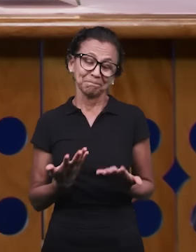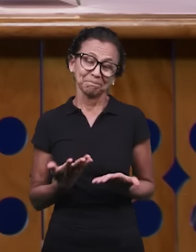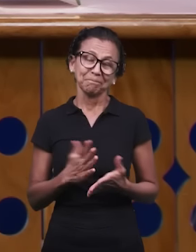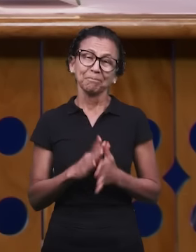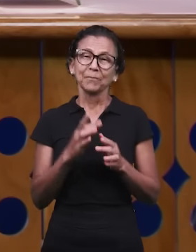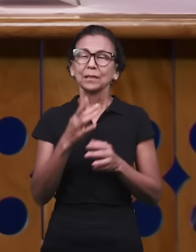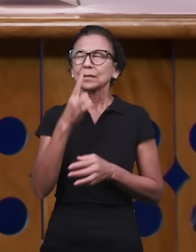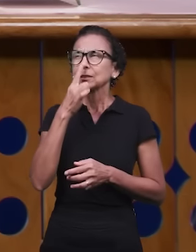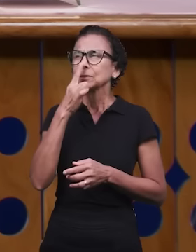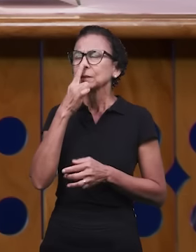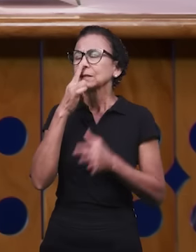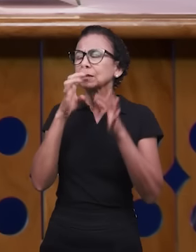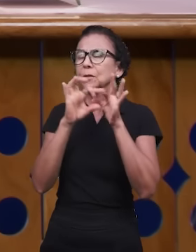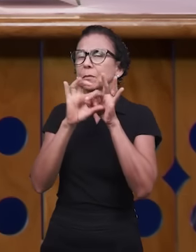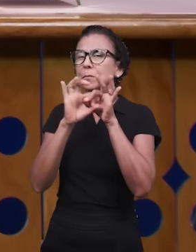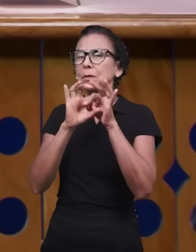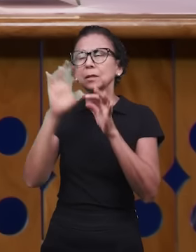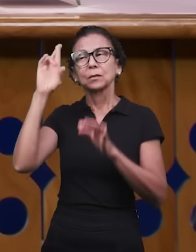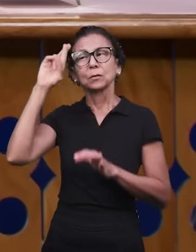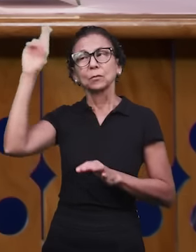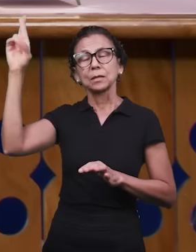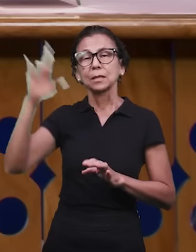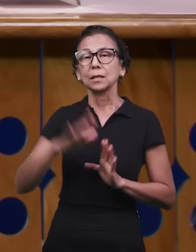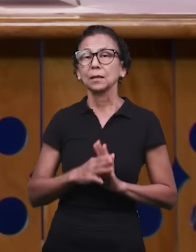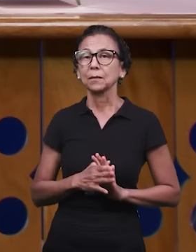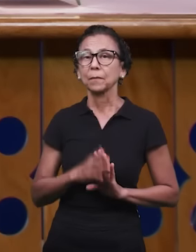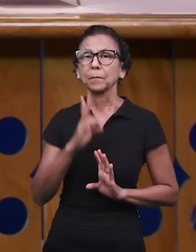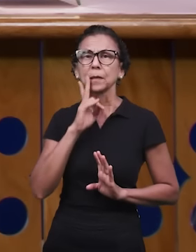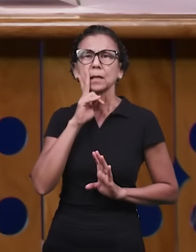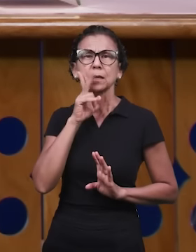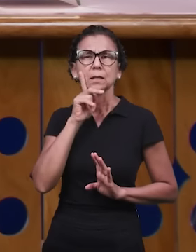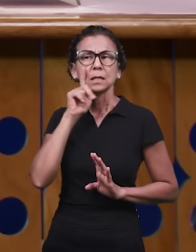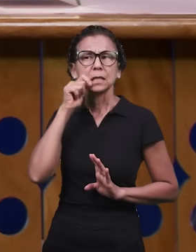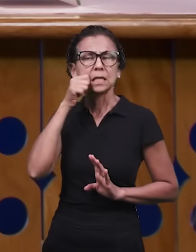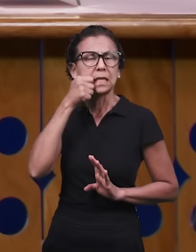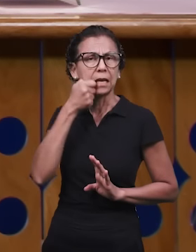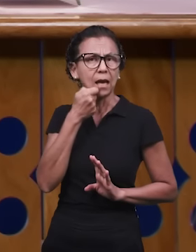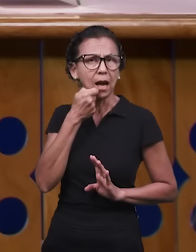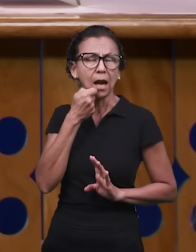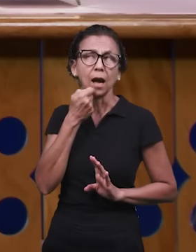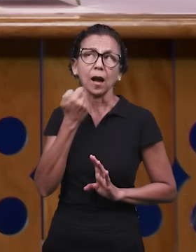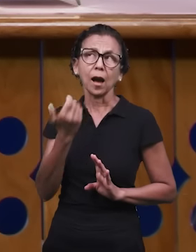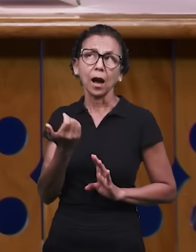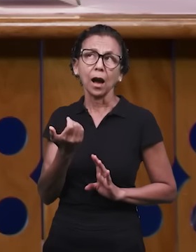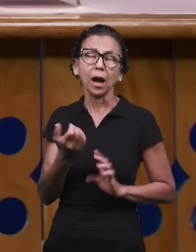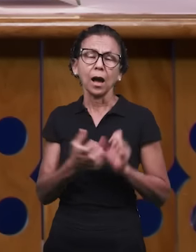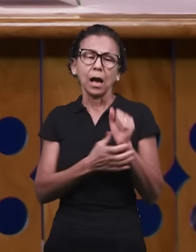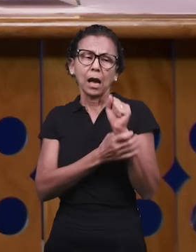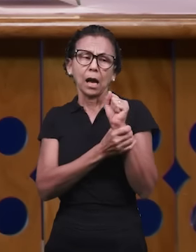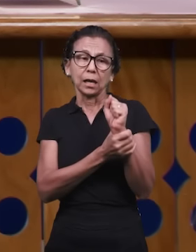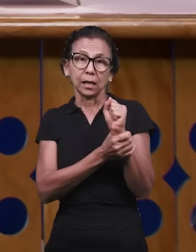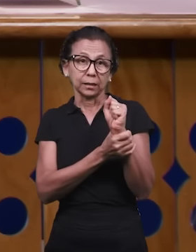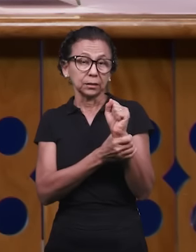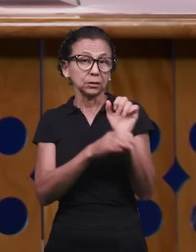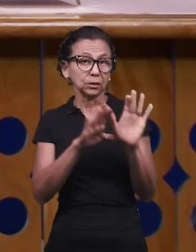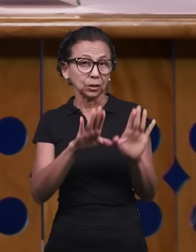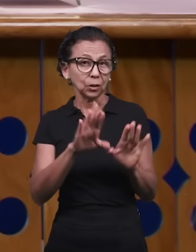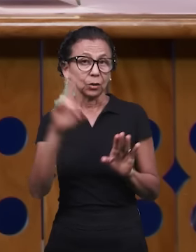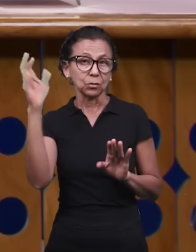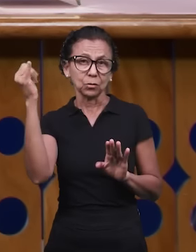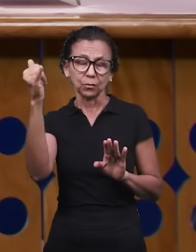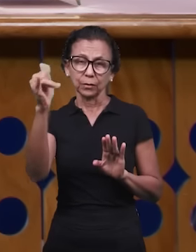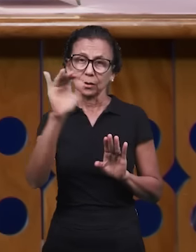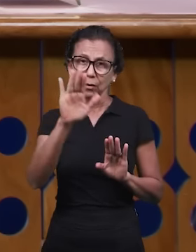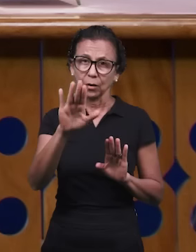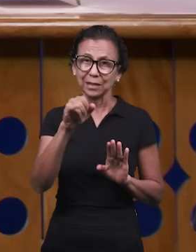ele comigo. É uma garantia, o Senhor dizendo: abriu a porta, deixou eu sentar em